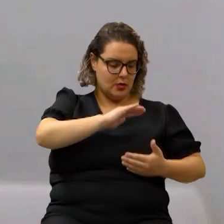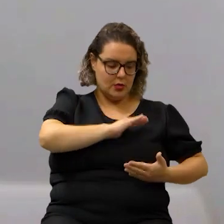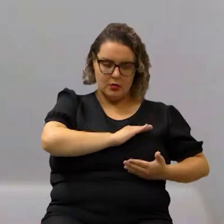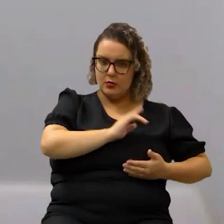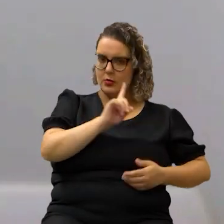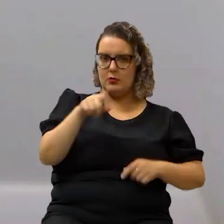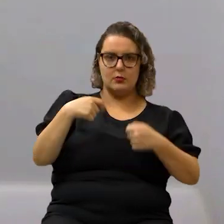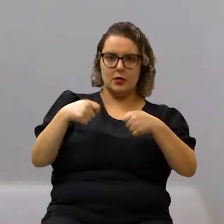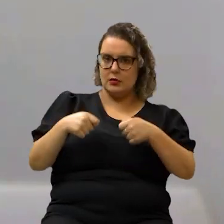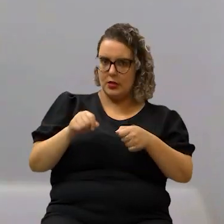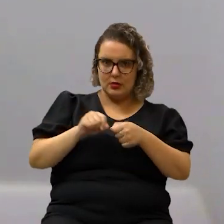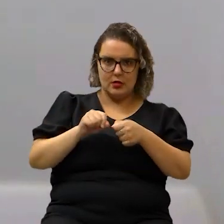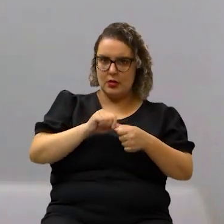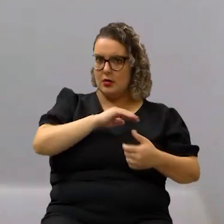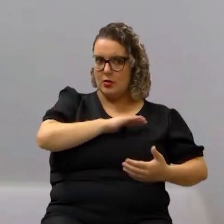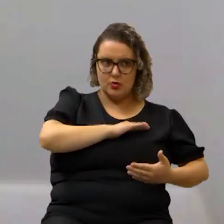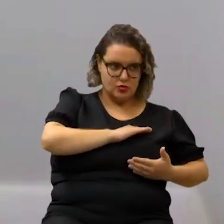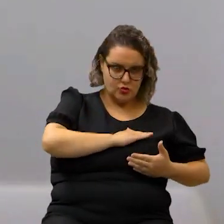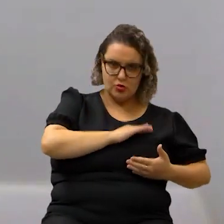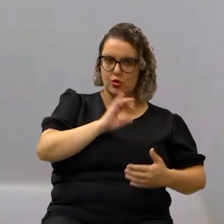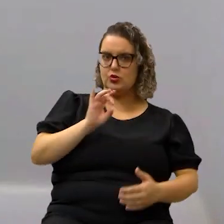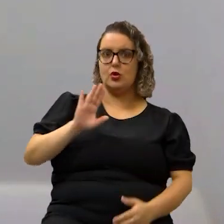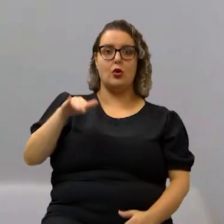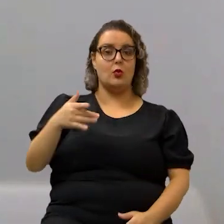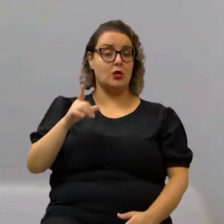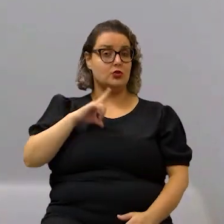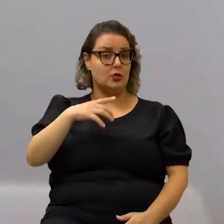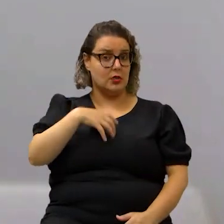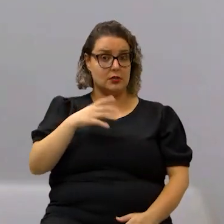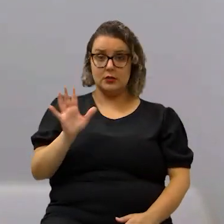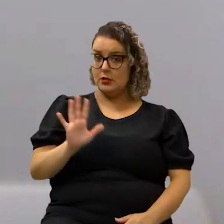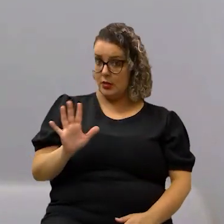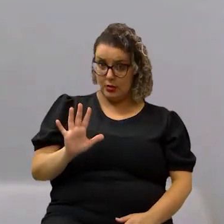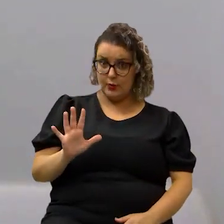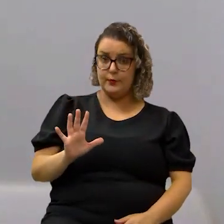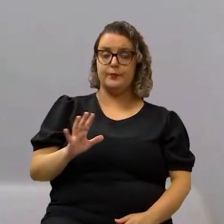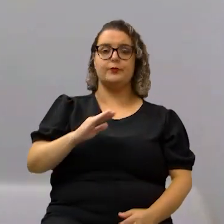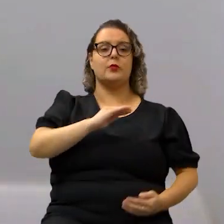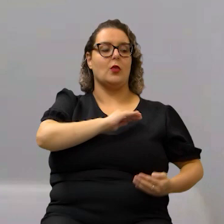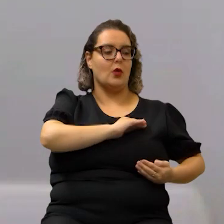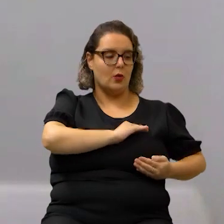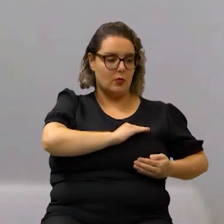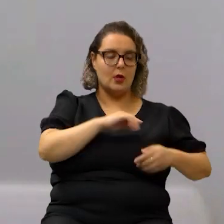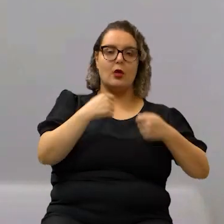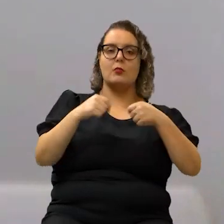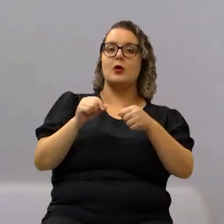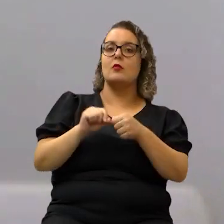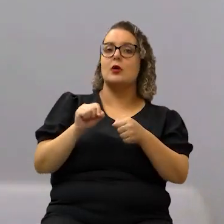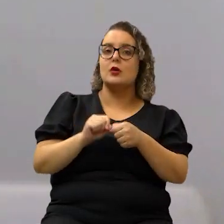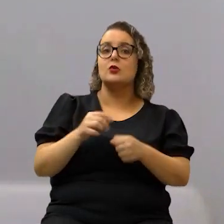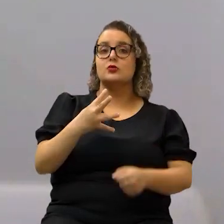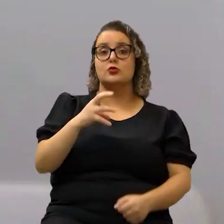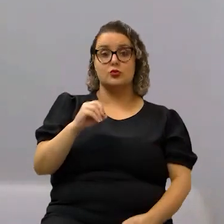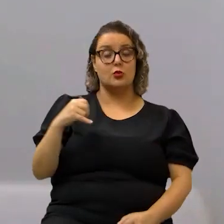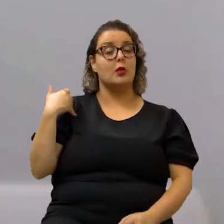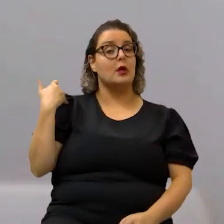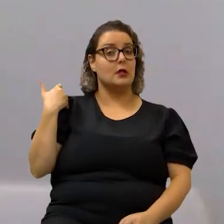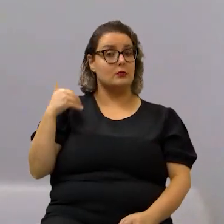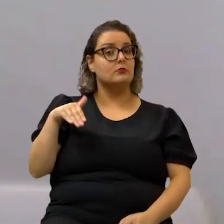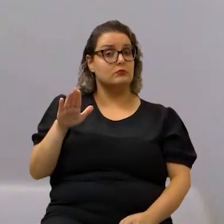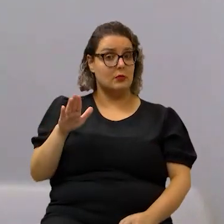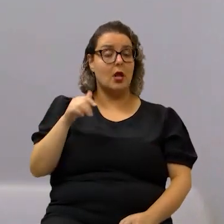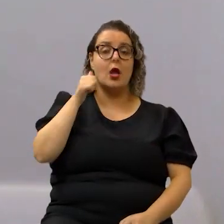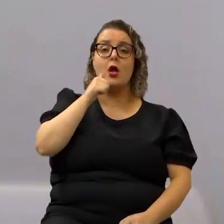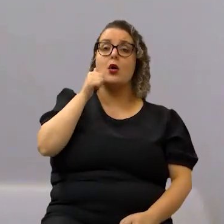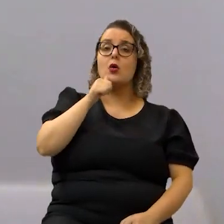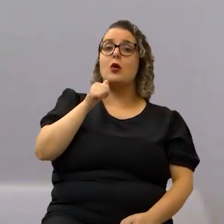fazer a mamografia, não precisa fazer a mamografia só quando tiver sintomas. A mamografia é um exame que deve ser feito a partir dos 40